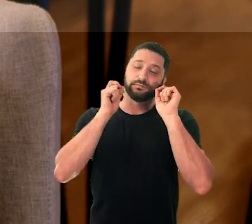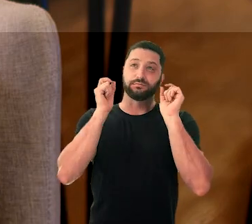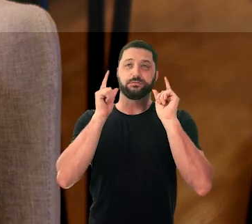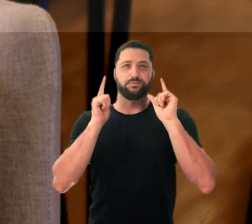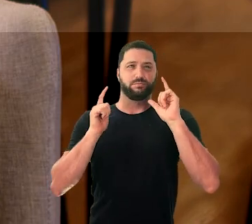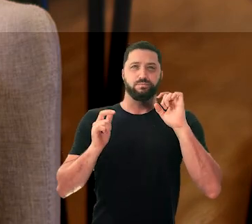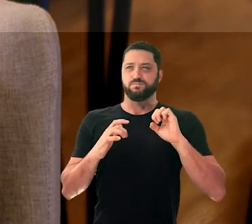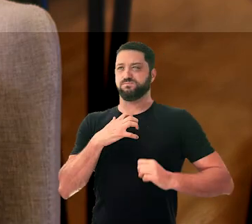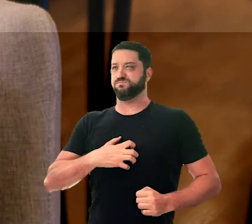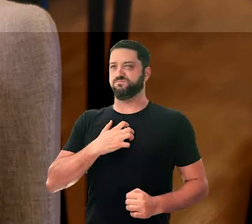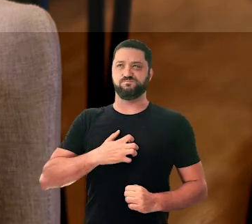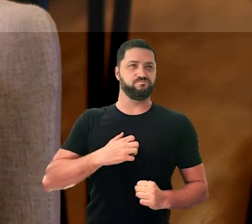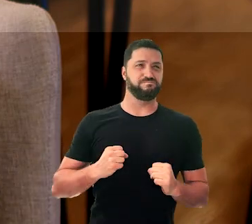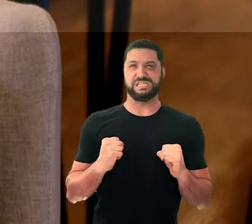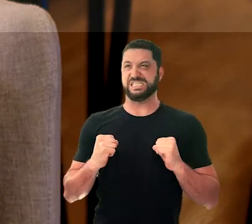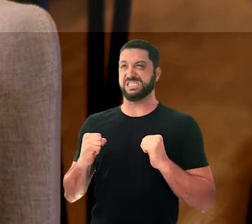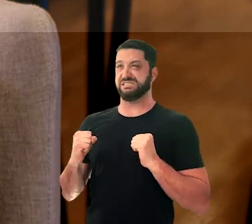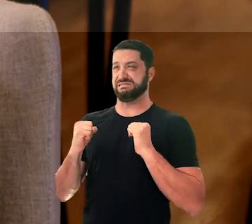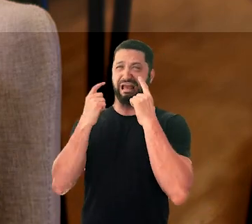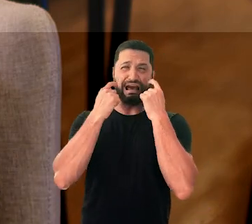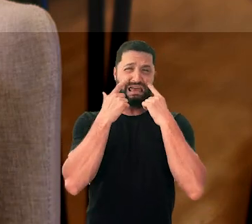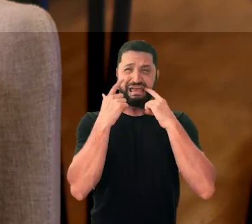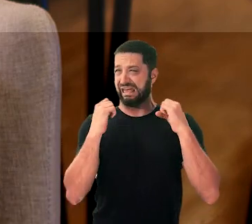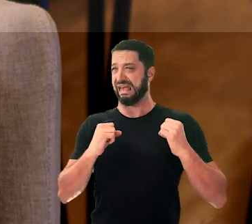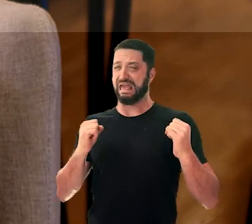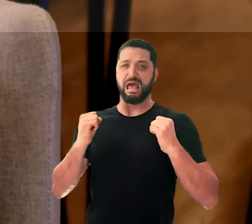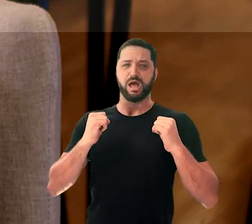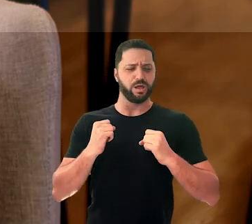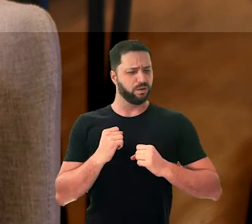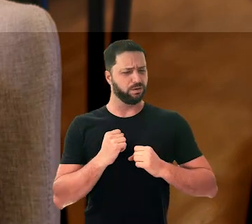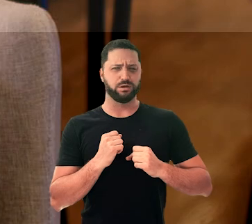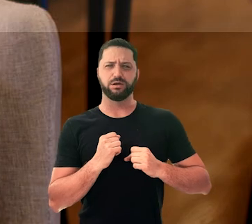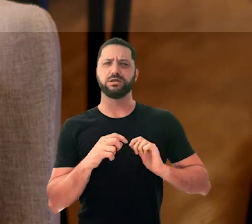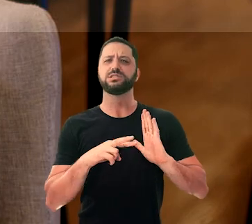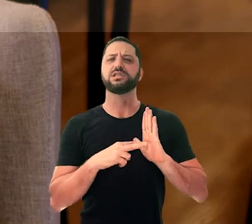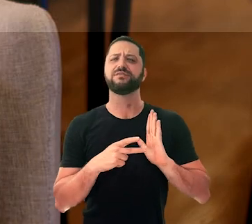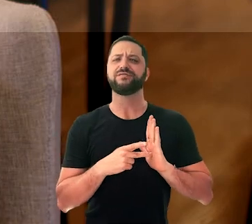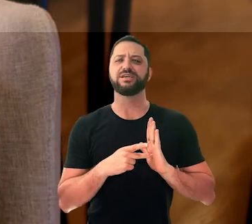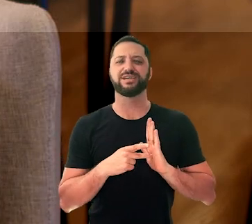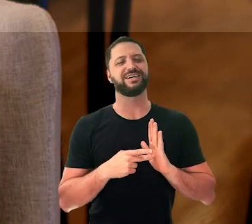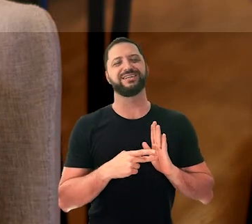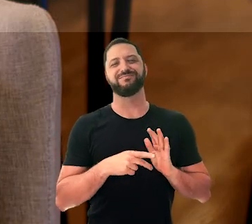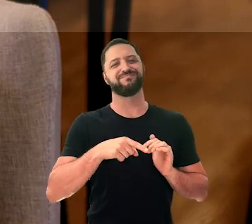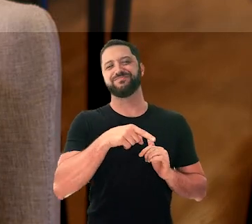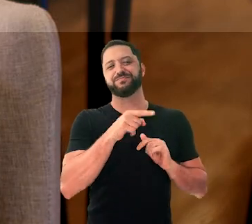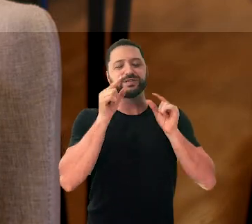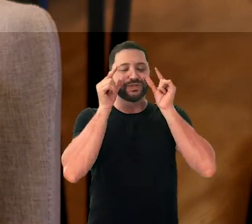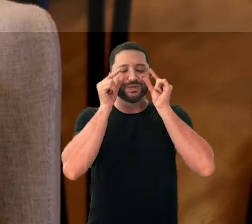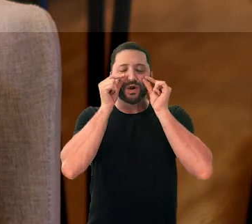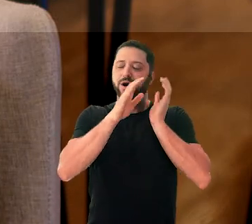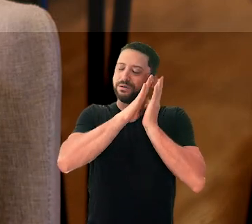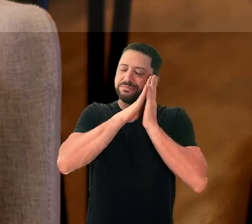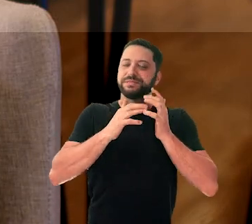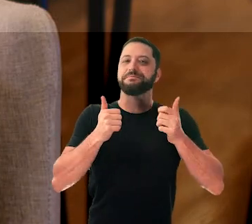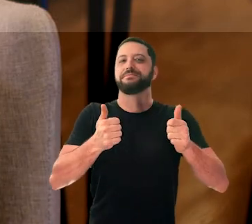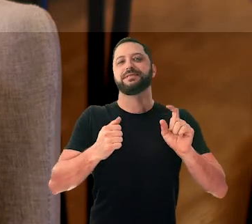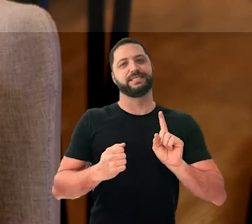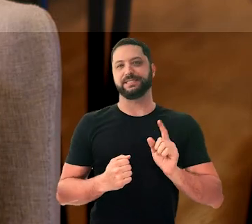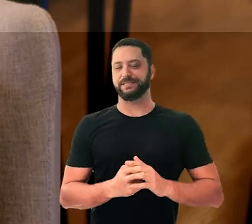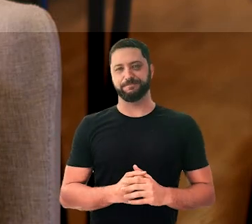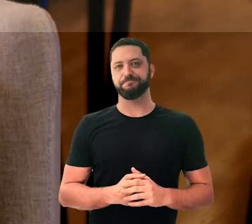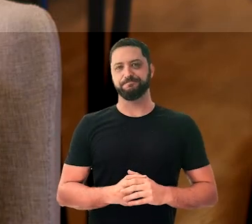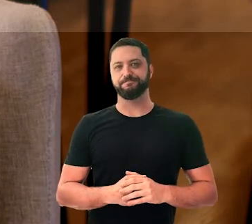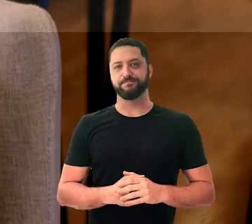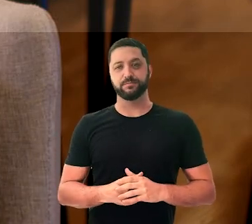dia irritada, mal-humorada, chorosa, isso é um dos sinais que mostram que a criança não está tendo um sono,